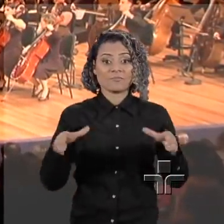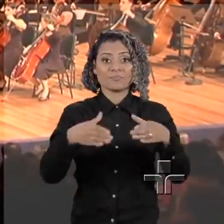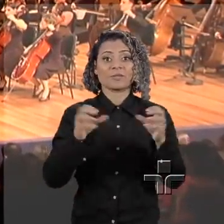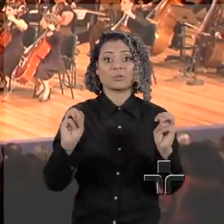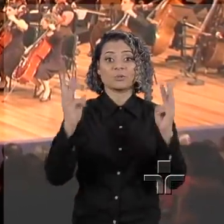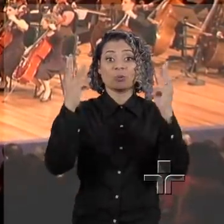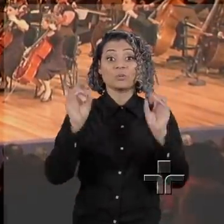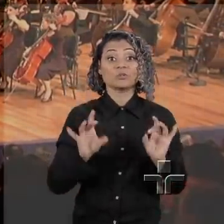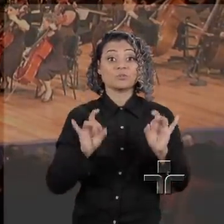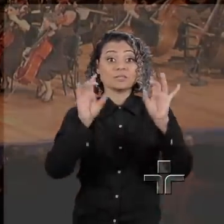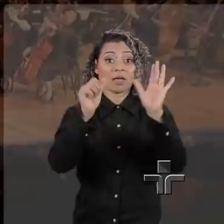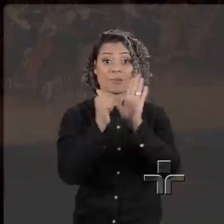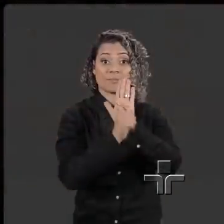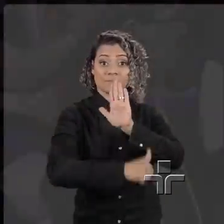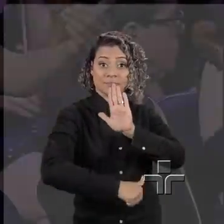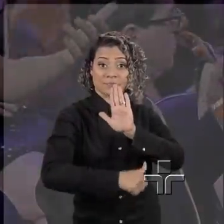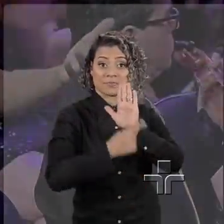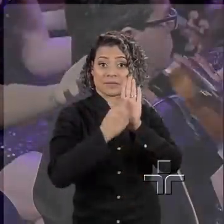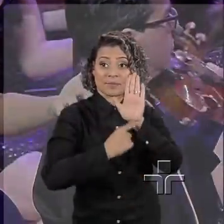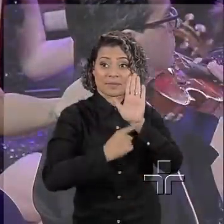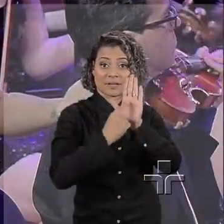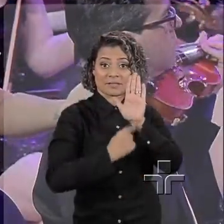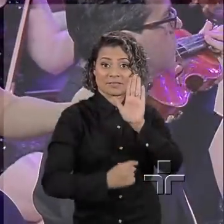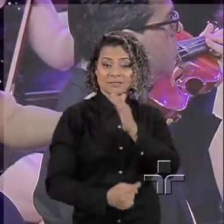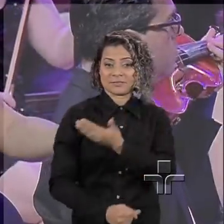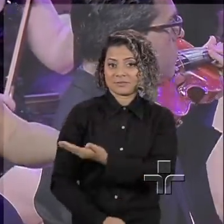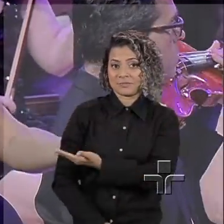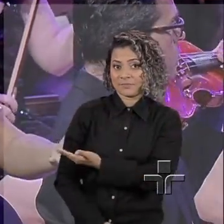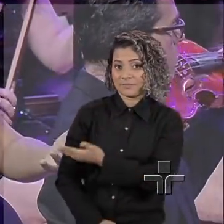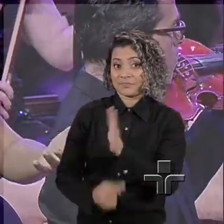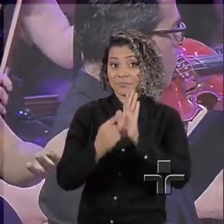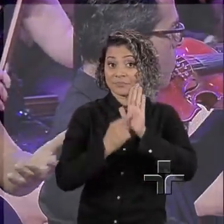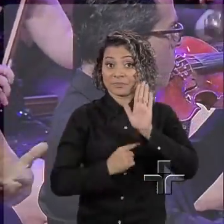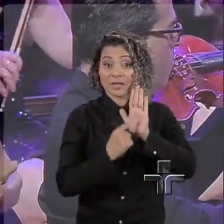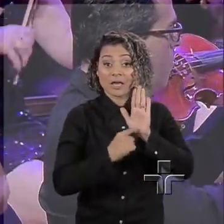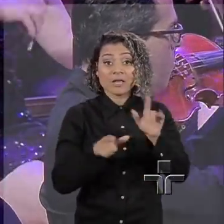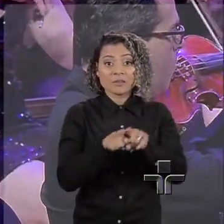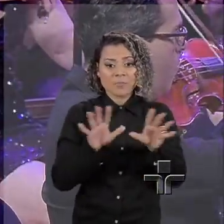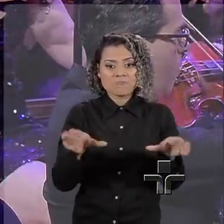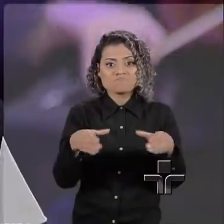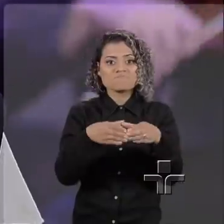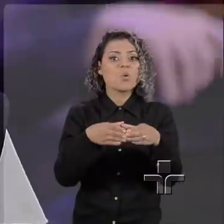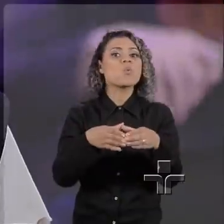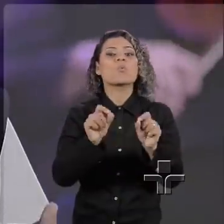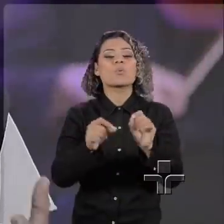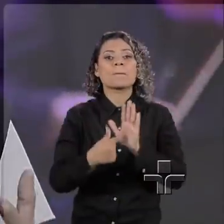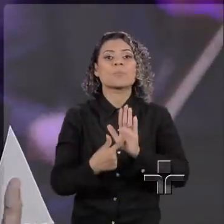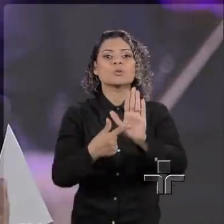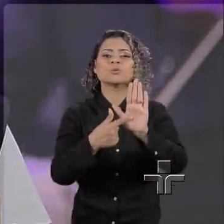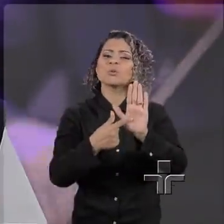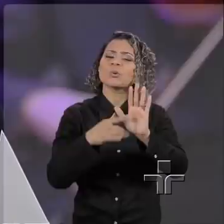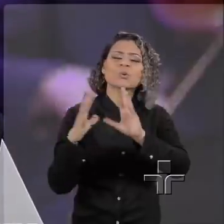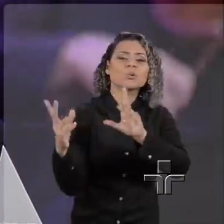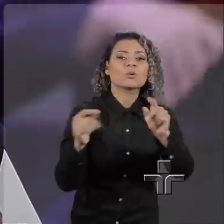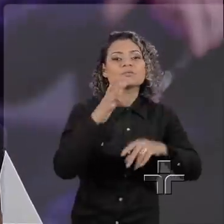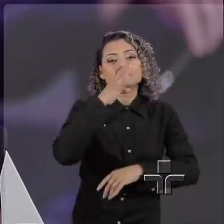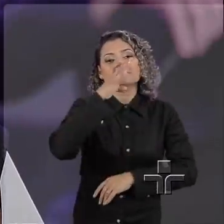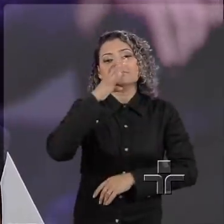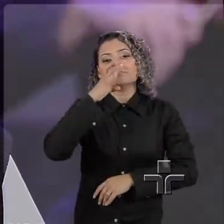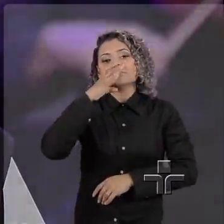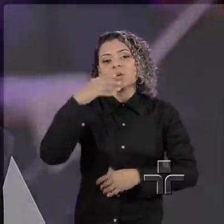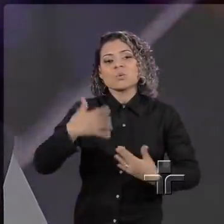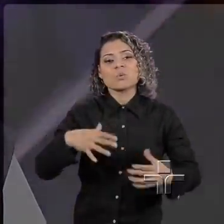no Memorial da América Latina. Na TV Cultura, a Jazz Sinfônica trouxe ao telespectador